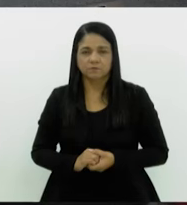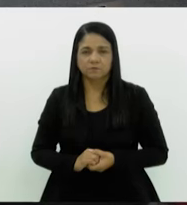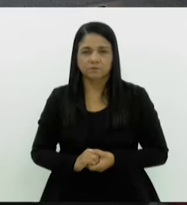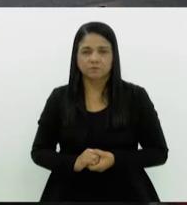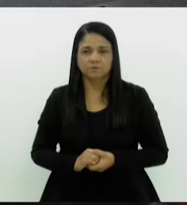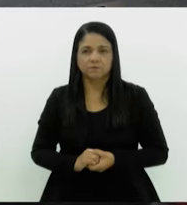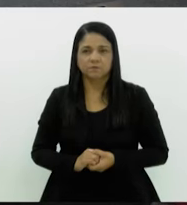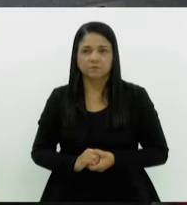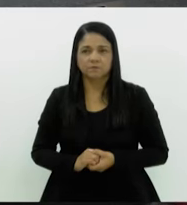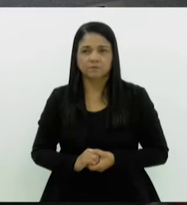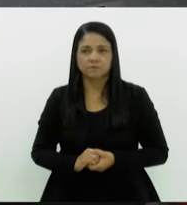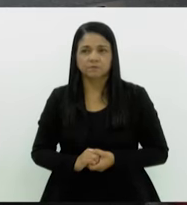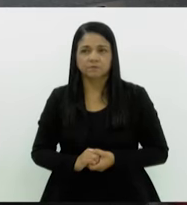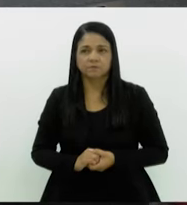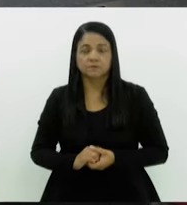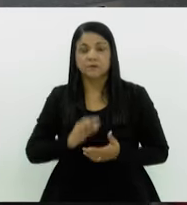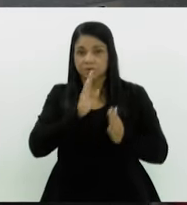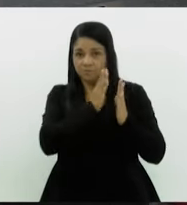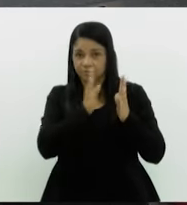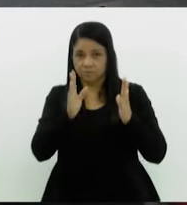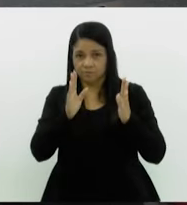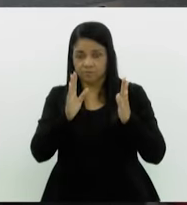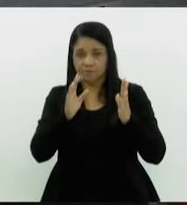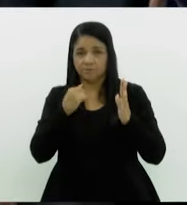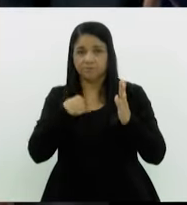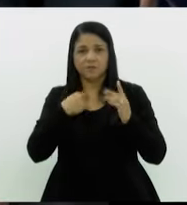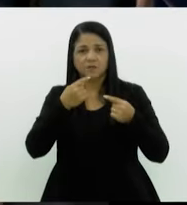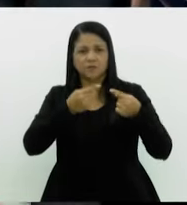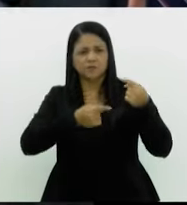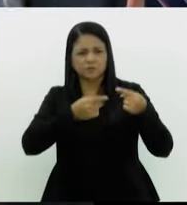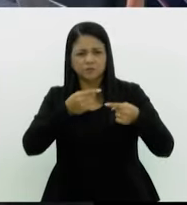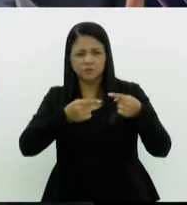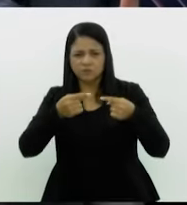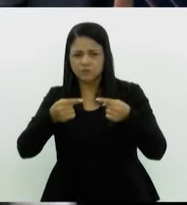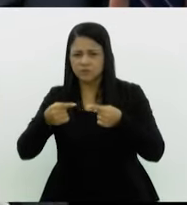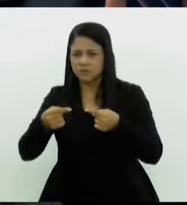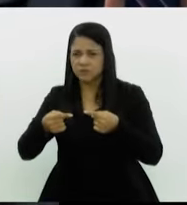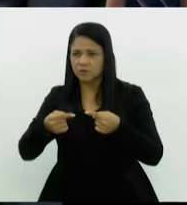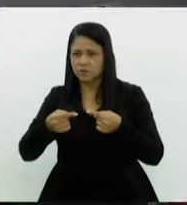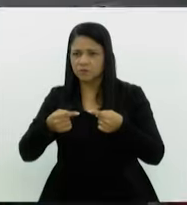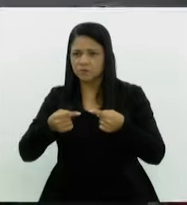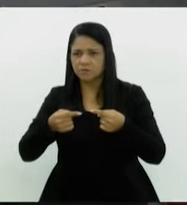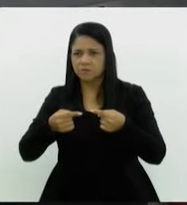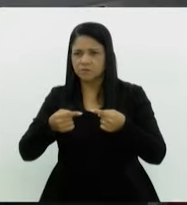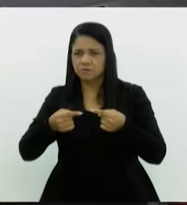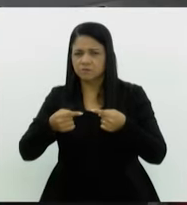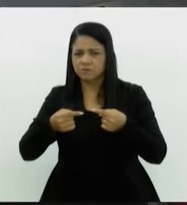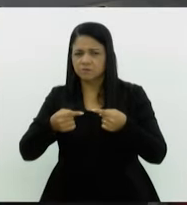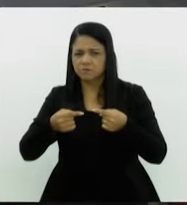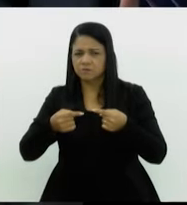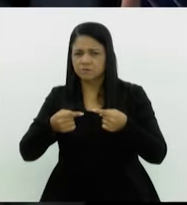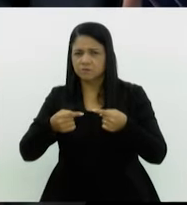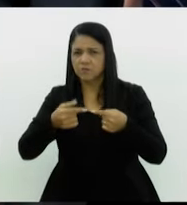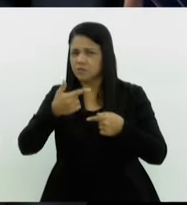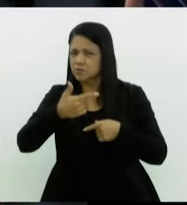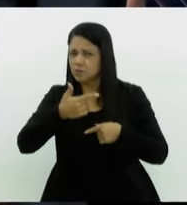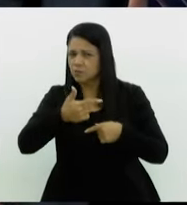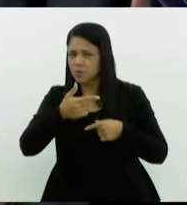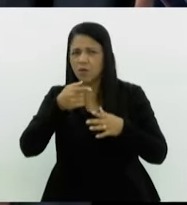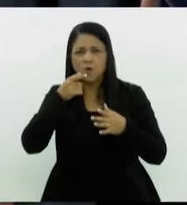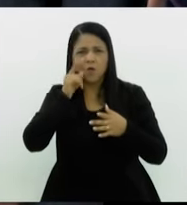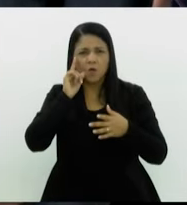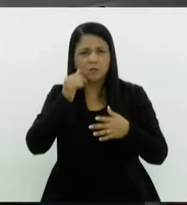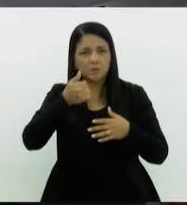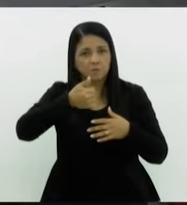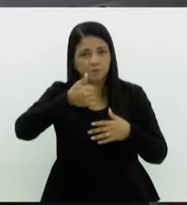Não estamos na discussão, presidente, questão de ordem. Não é a discussão da segunda... É a segunda. Eu vou... Foi ontem a primeira, a segunda